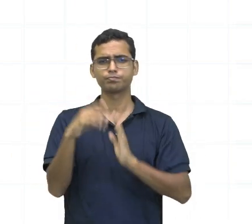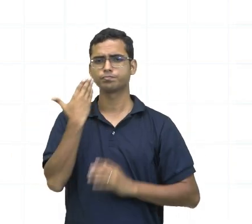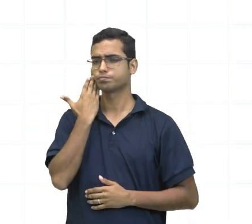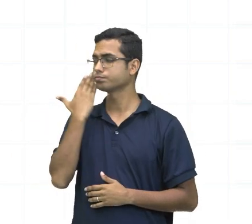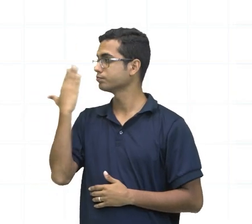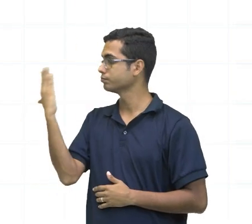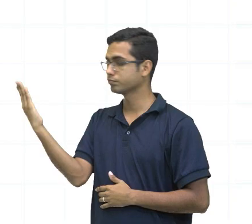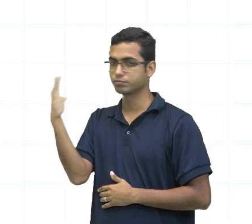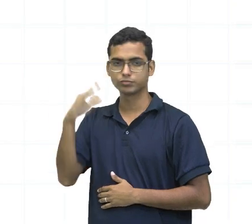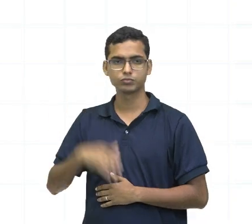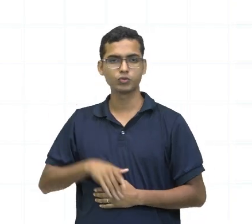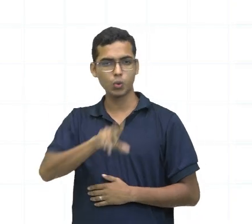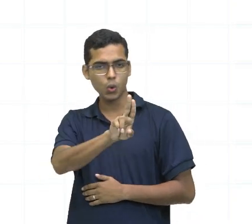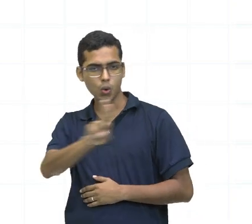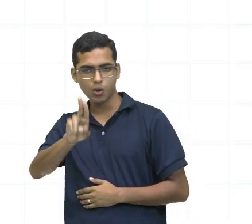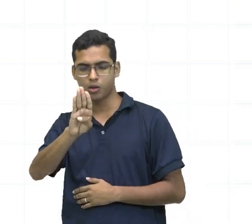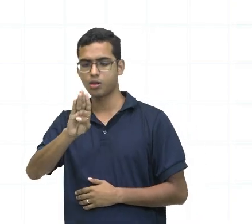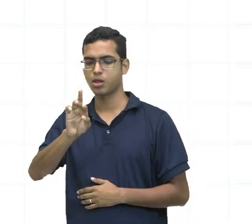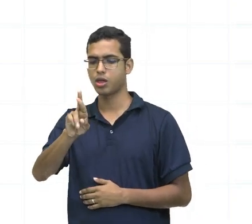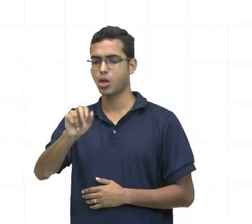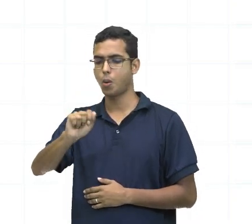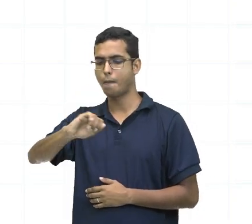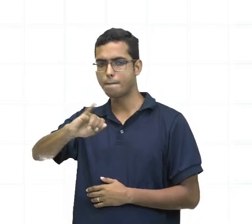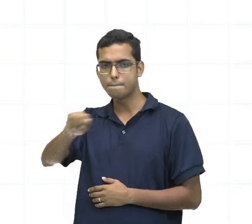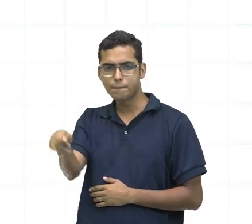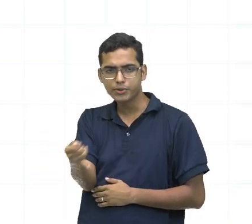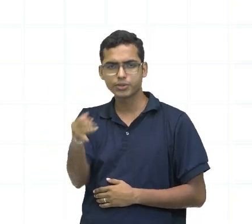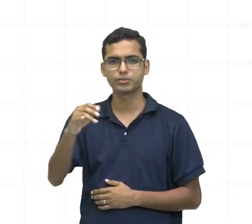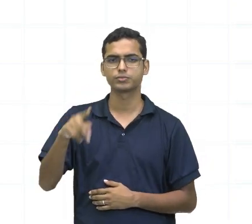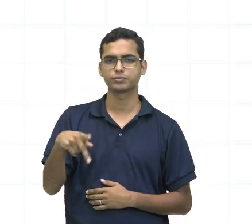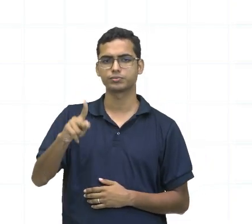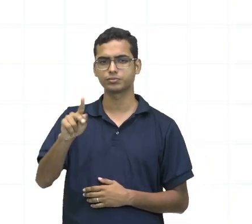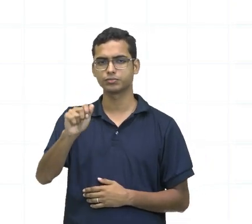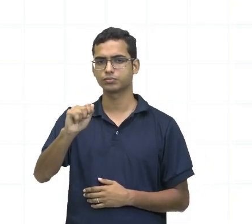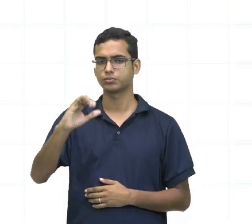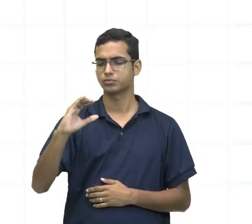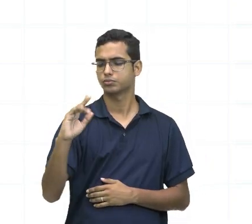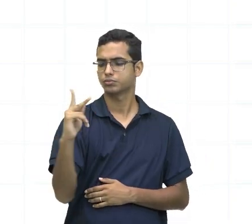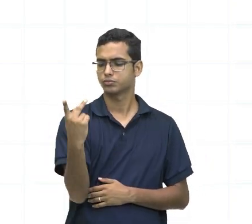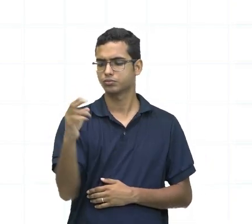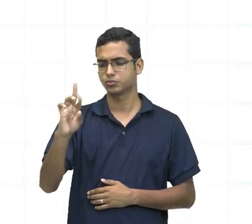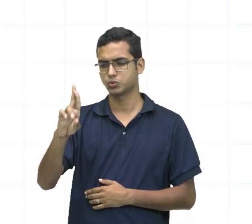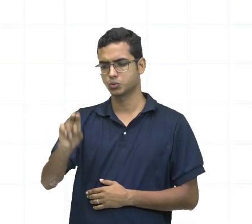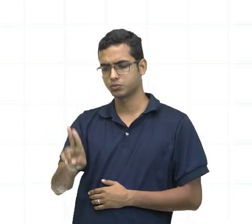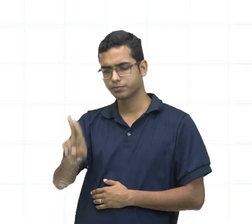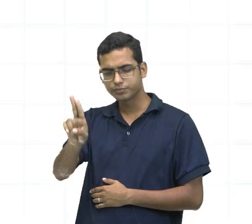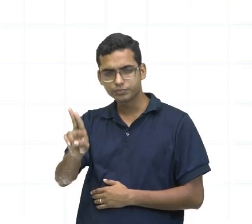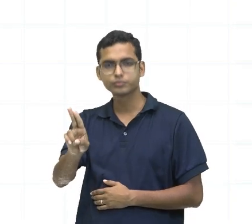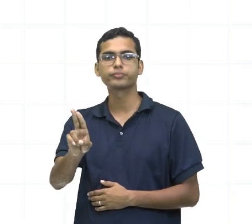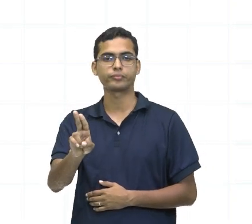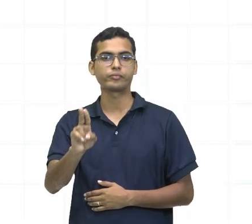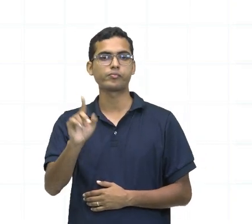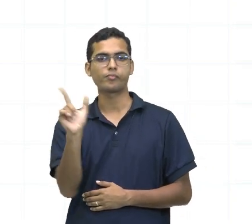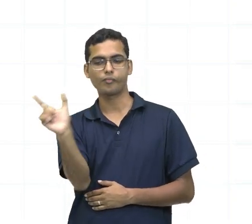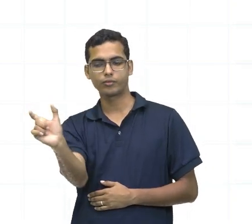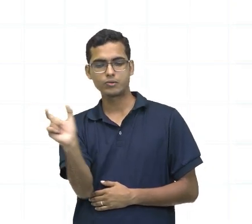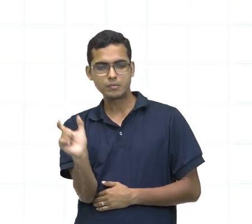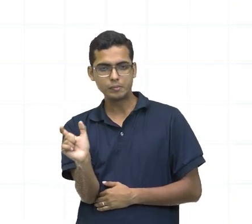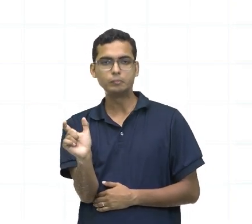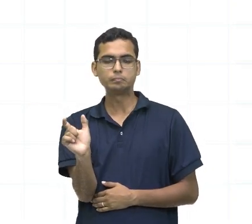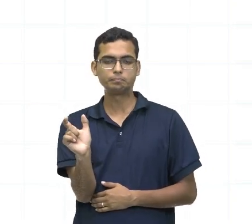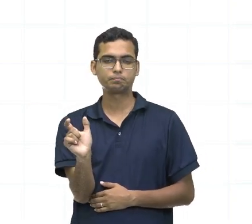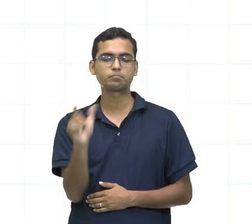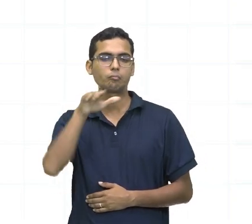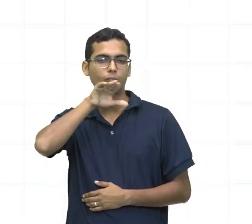né? A pronúncia aí pode variar porque não as línguas, né, que existem na Índia, ela pode ter uma pronúncia um pouco diferente. Então, a